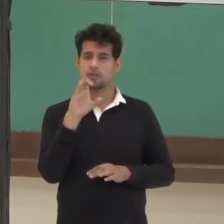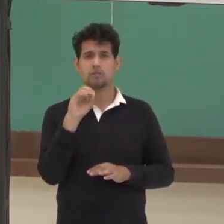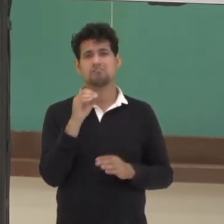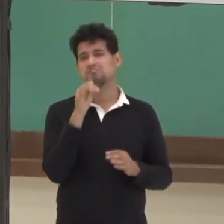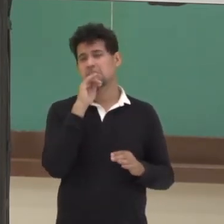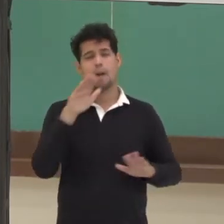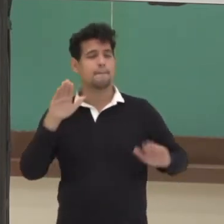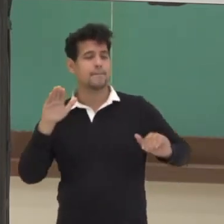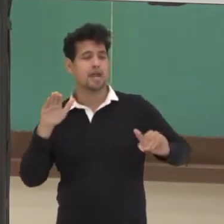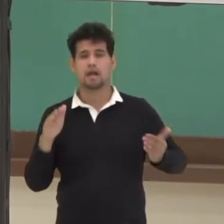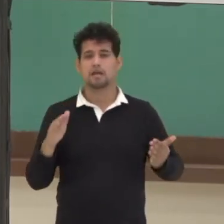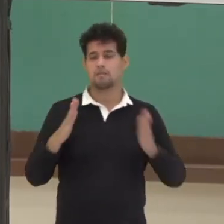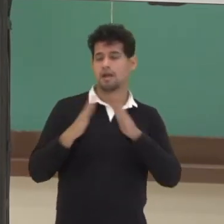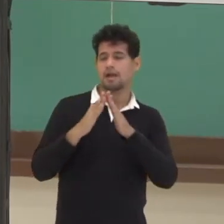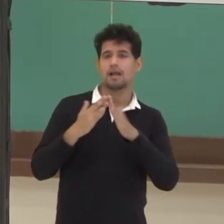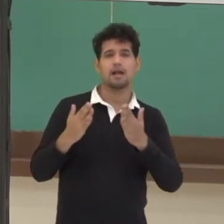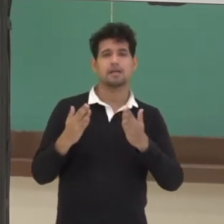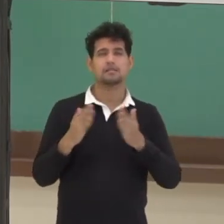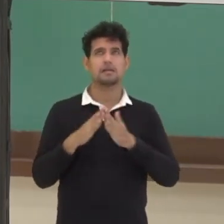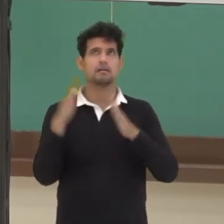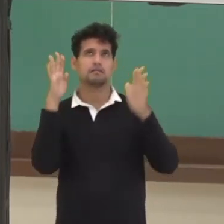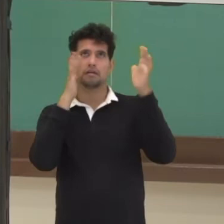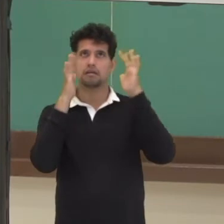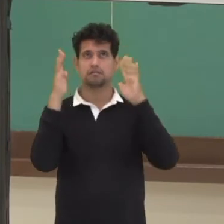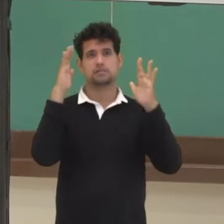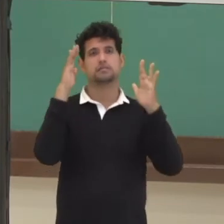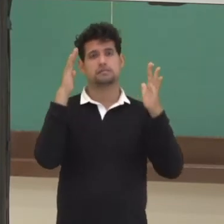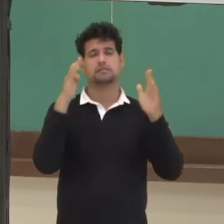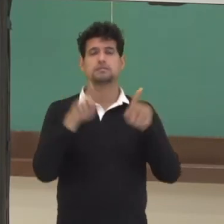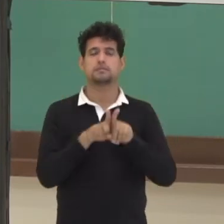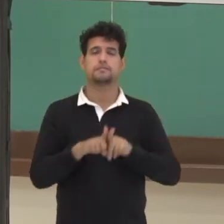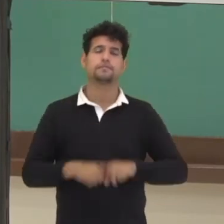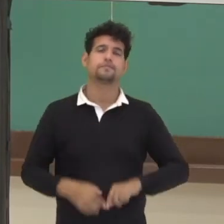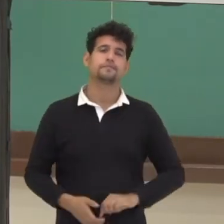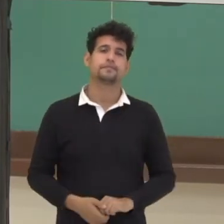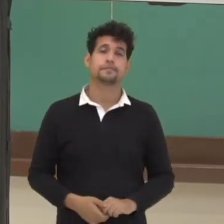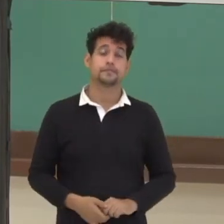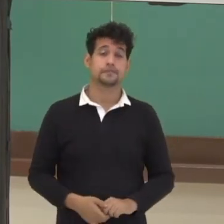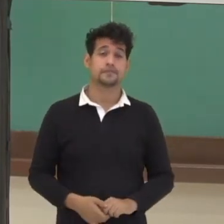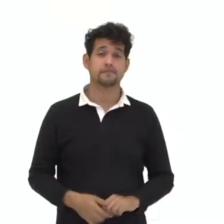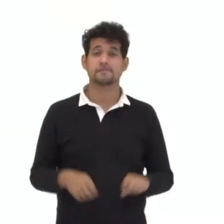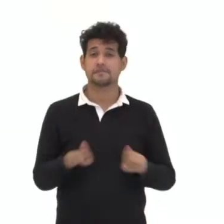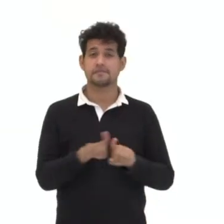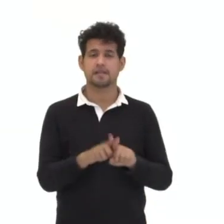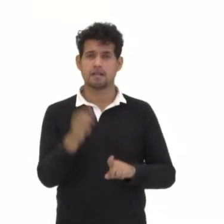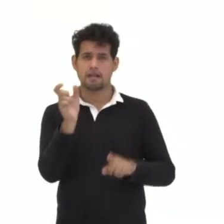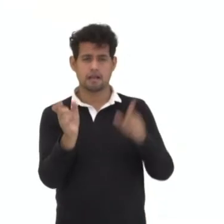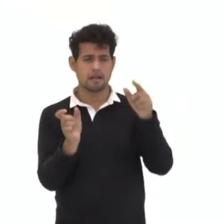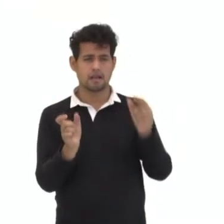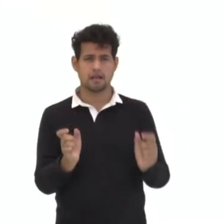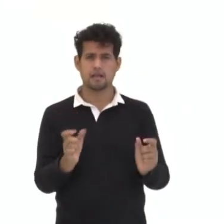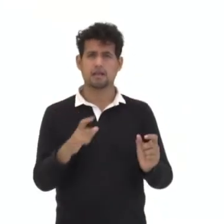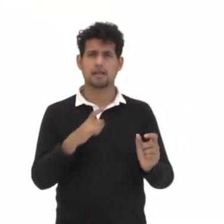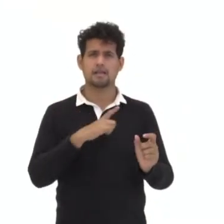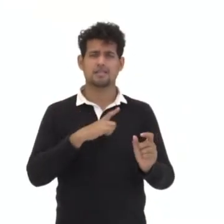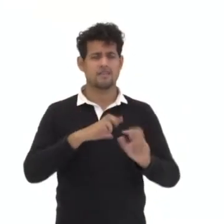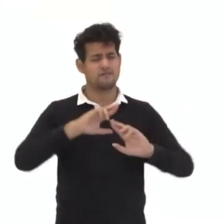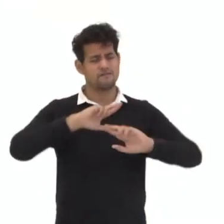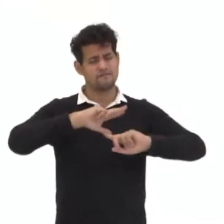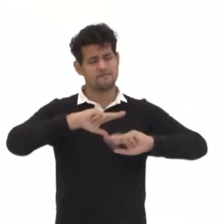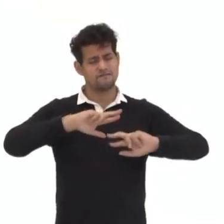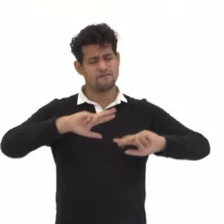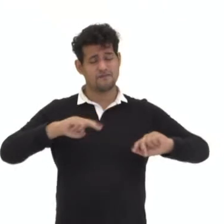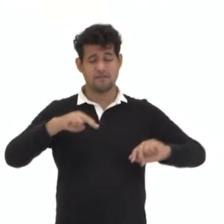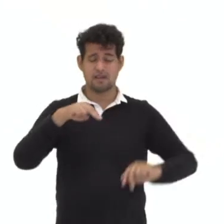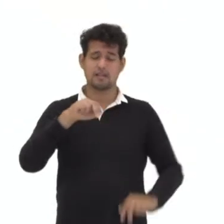praia, uma casa, abstrato, a mente da pessoa. Além das características, nós temos os tipos de